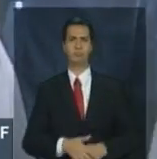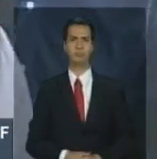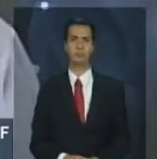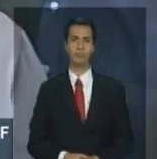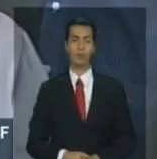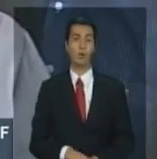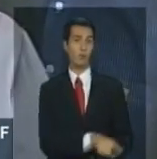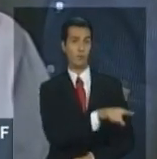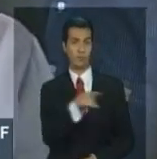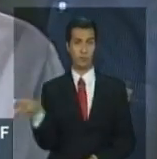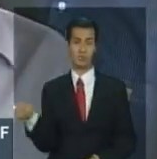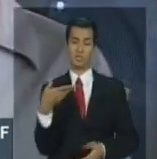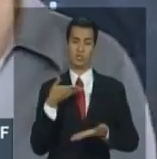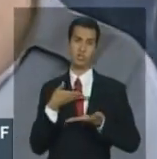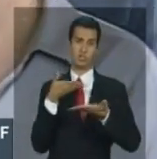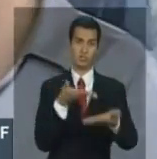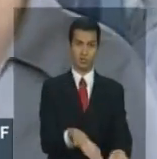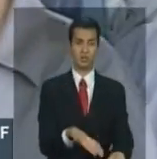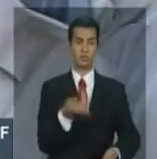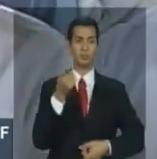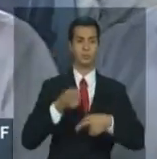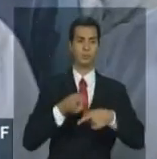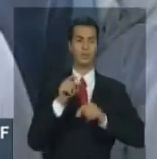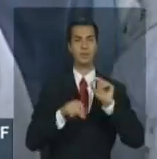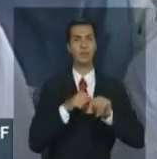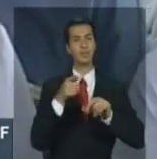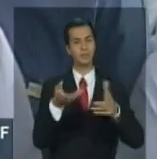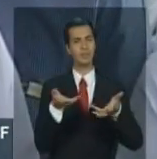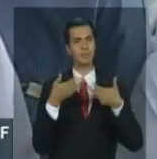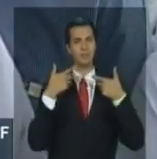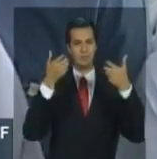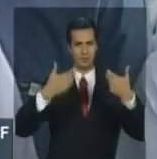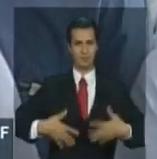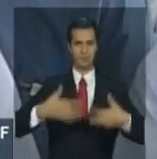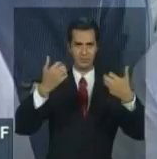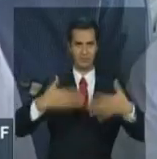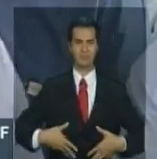me chamaram aqui, não é para vocês escutarem isso, eu sei disso.